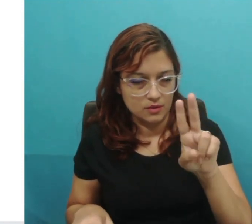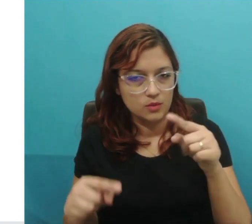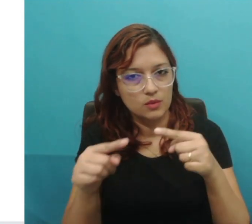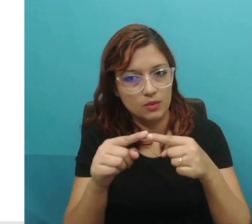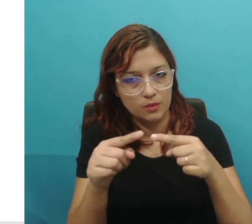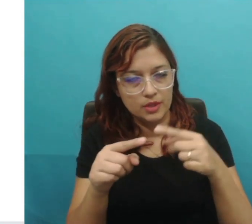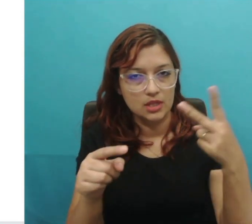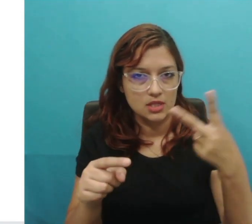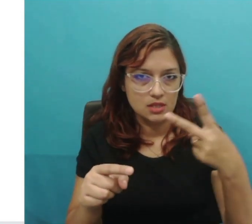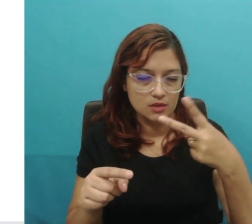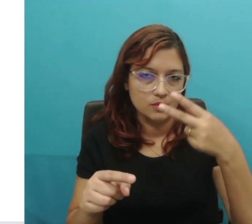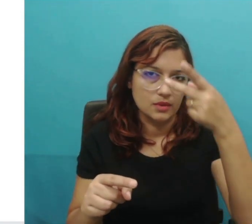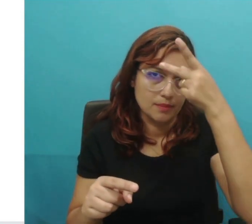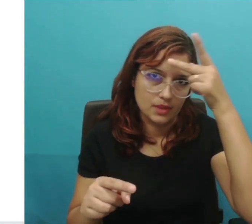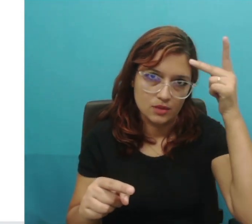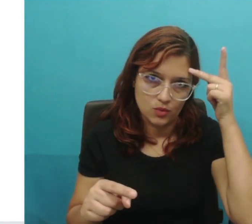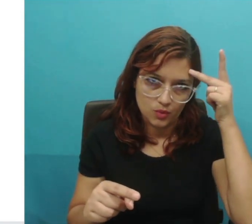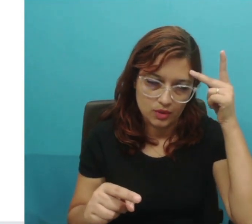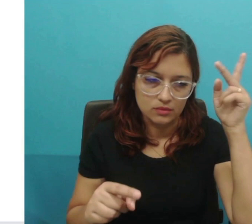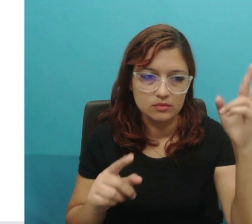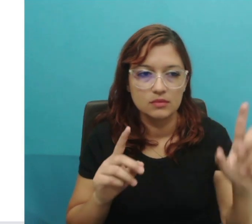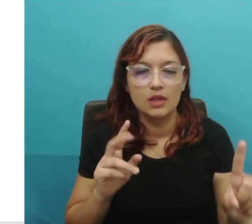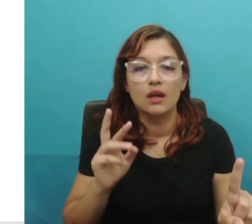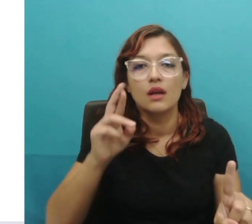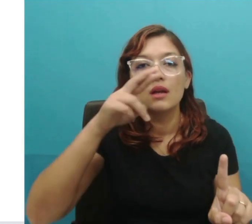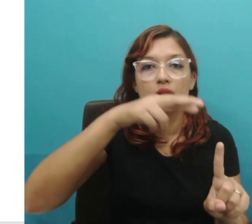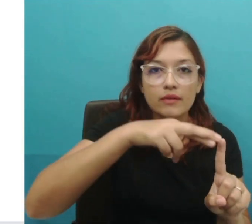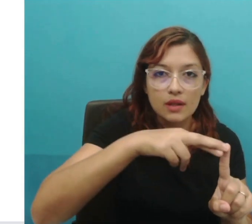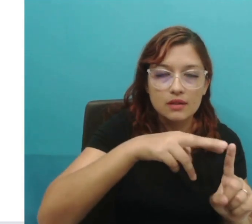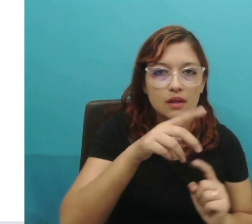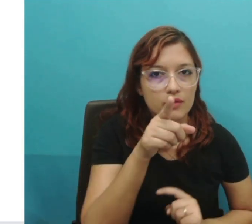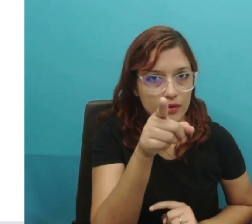Teu se refere à segunda pessoa,